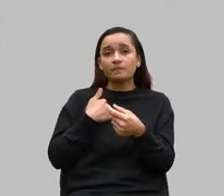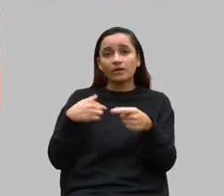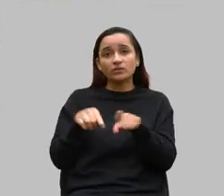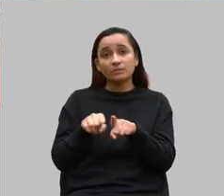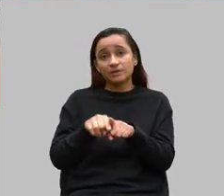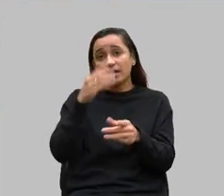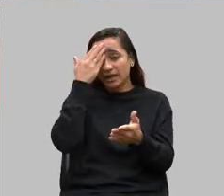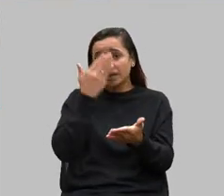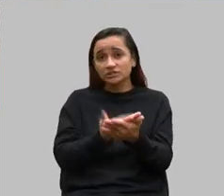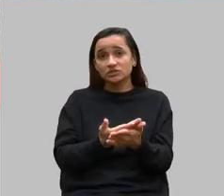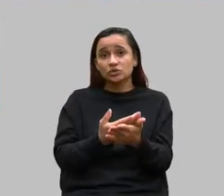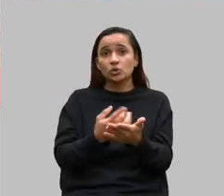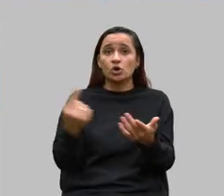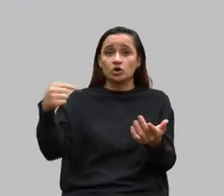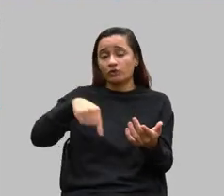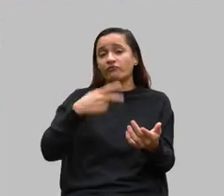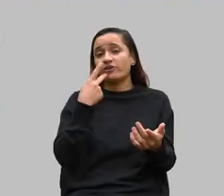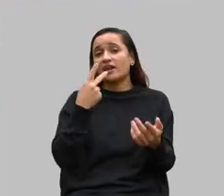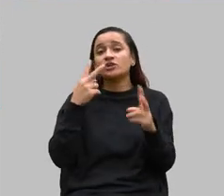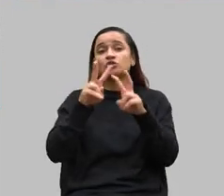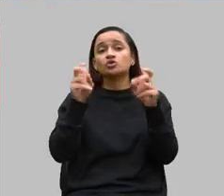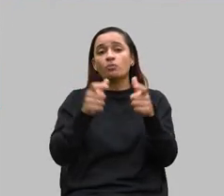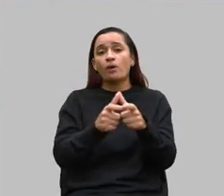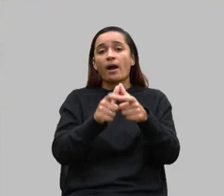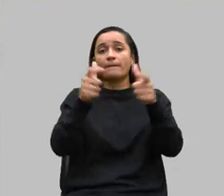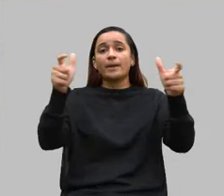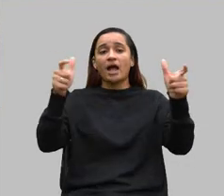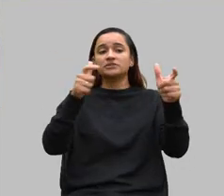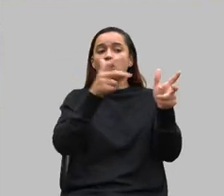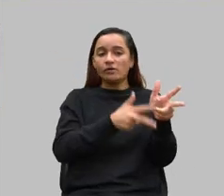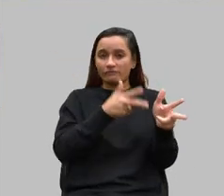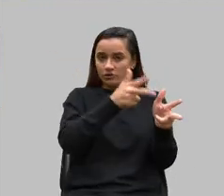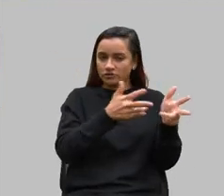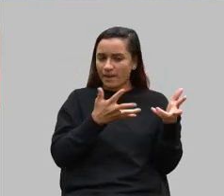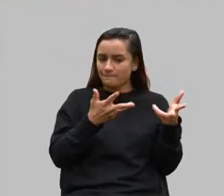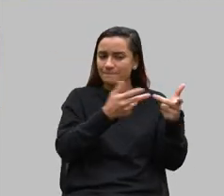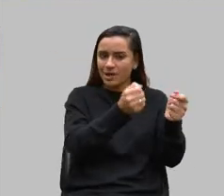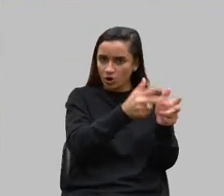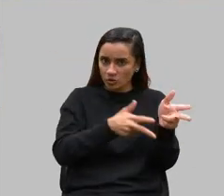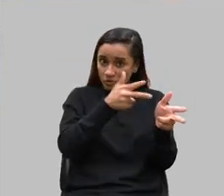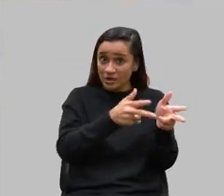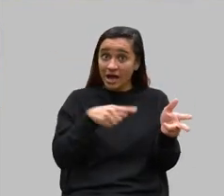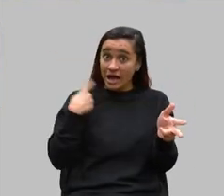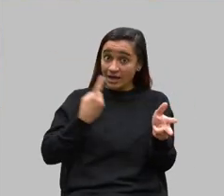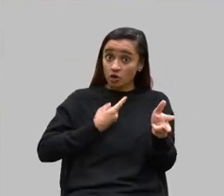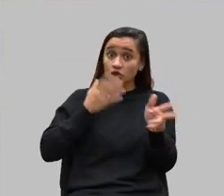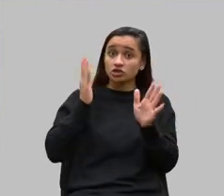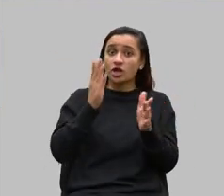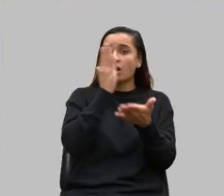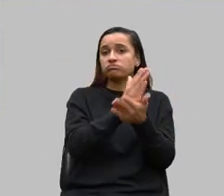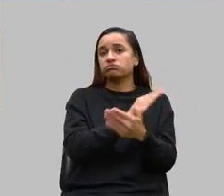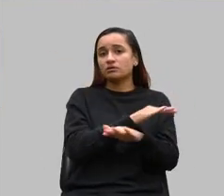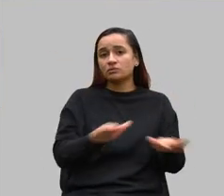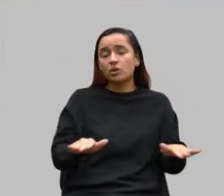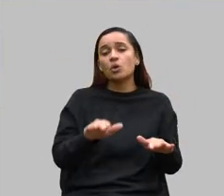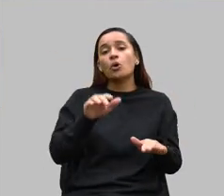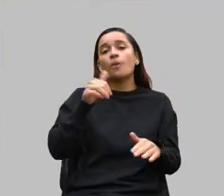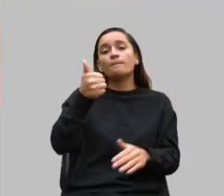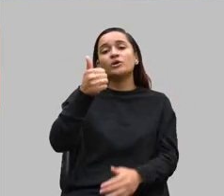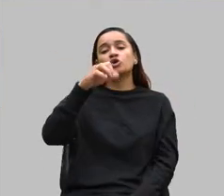falando aqui de extinção de ampliação das ferrovias a nossa Foi extinta em 1966